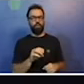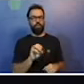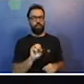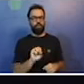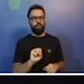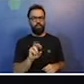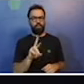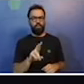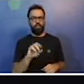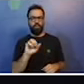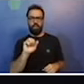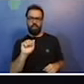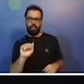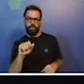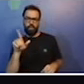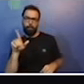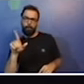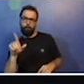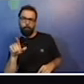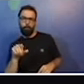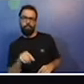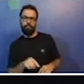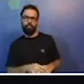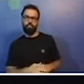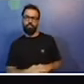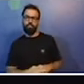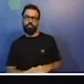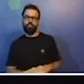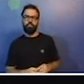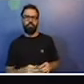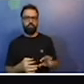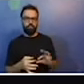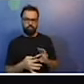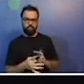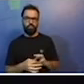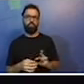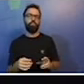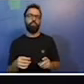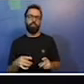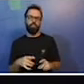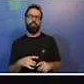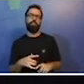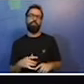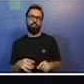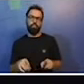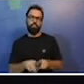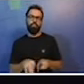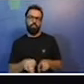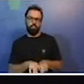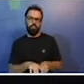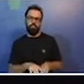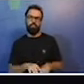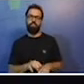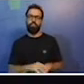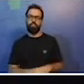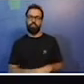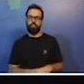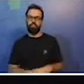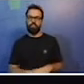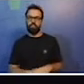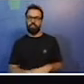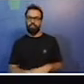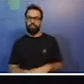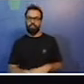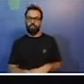Será muito 3 quilômetros até a cidade? Há uma concordância também com o termo 3 quilômetros. Ok, pessoal?